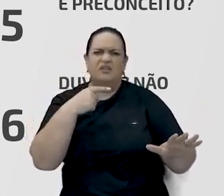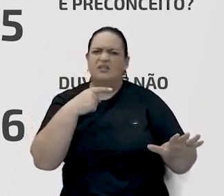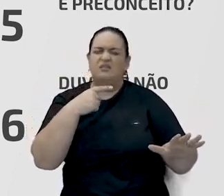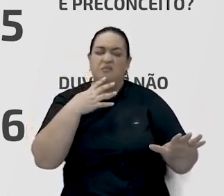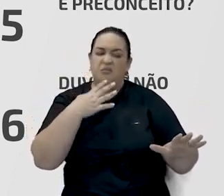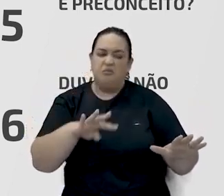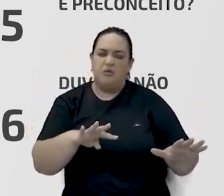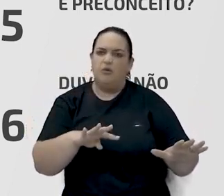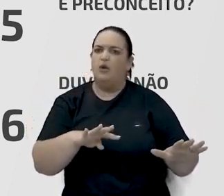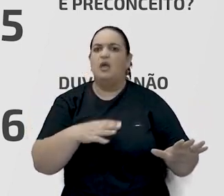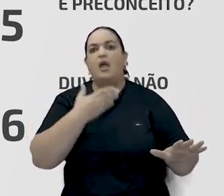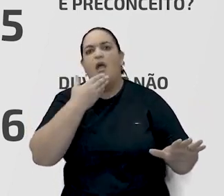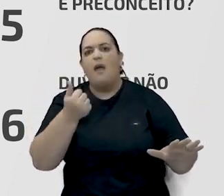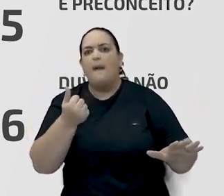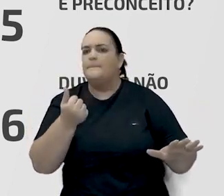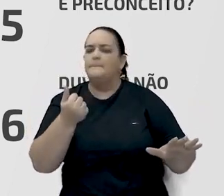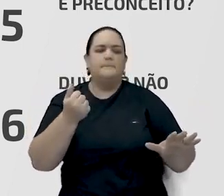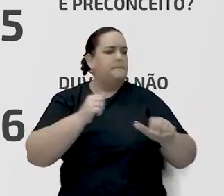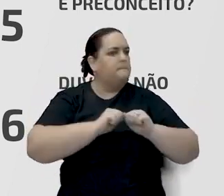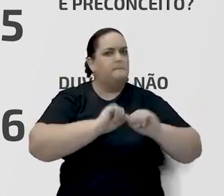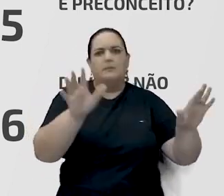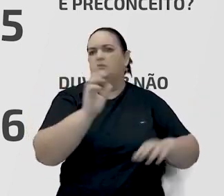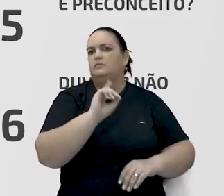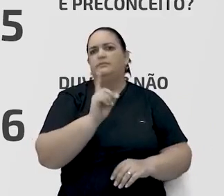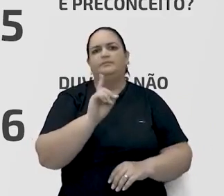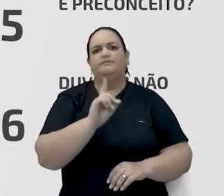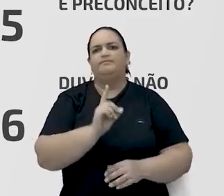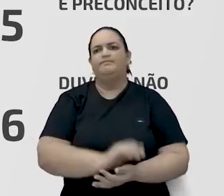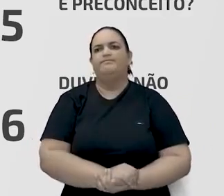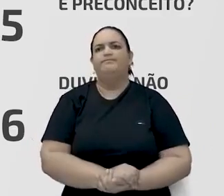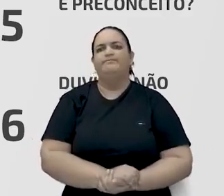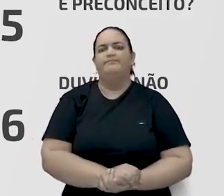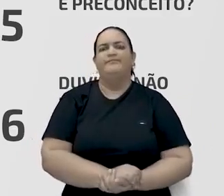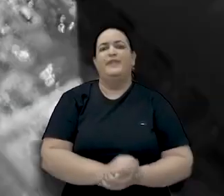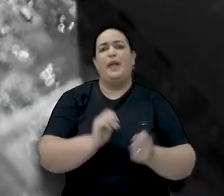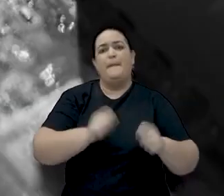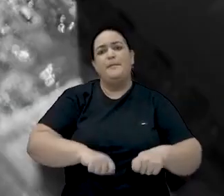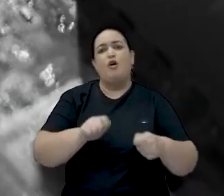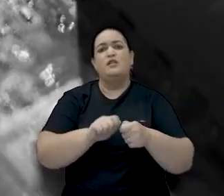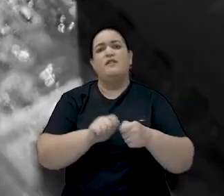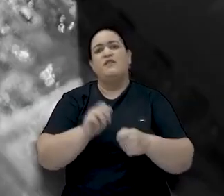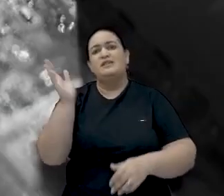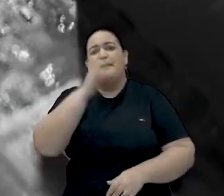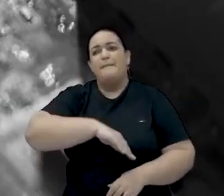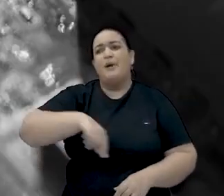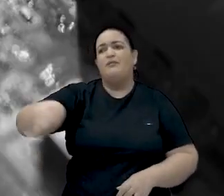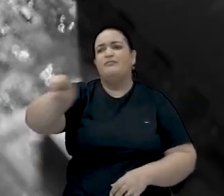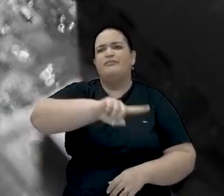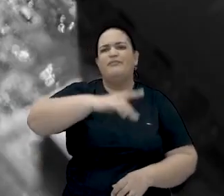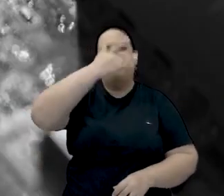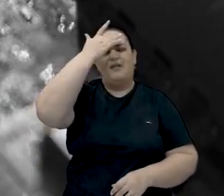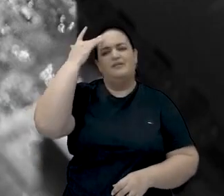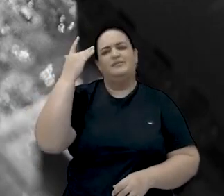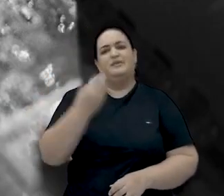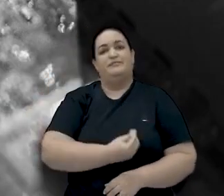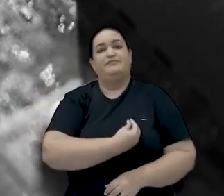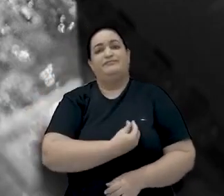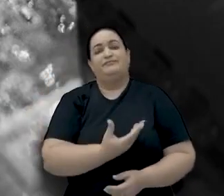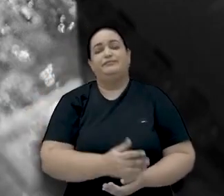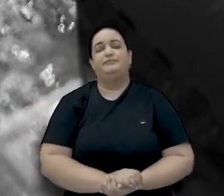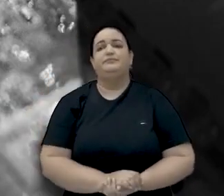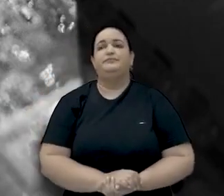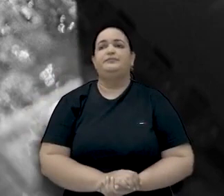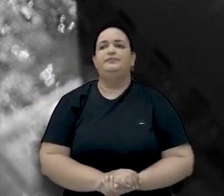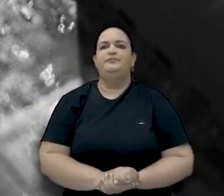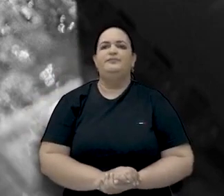ainda está com algum ponto ali que pode trazer um impacto negativo na vida de alguém, não repasse.